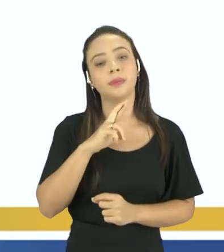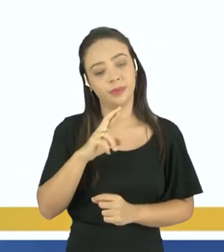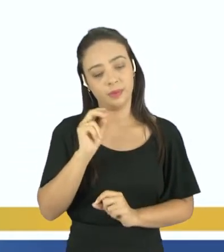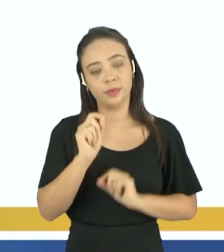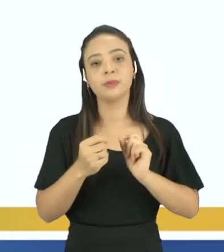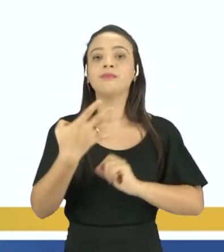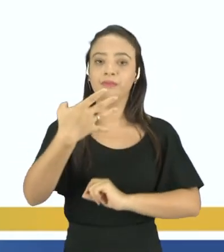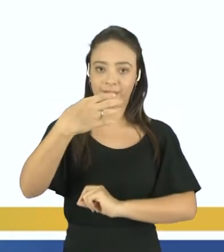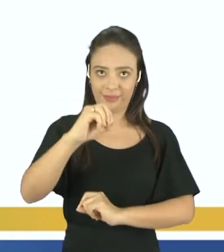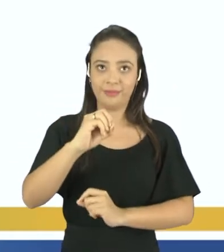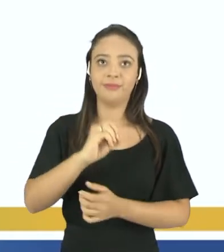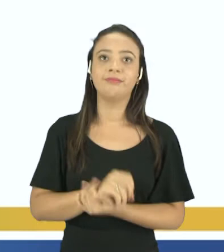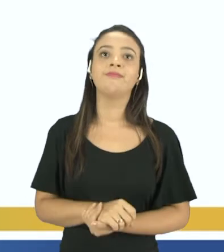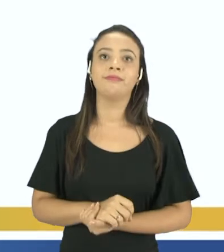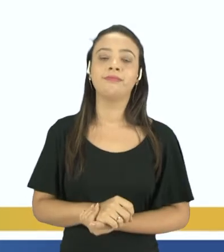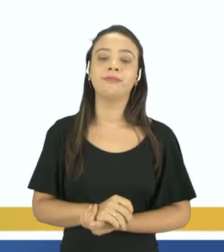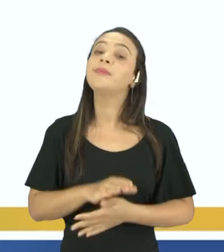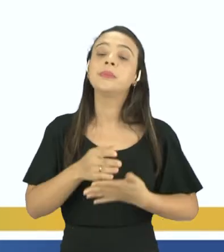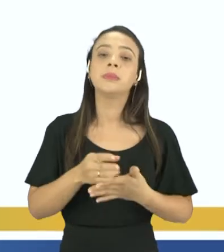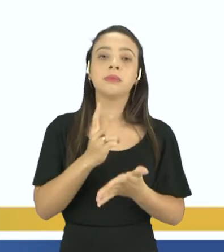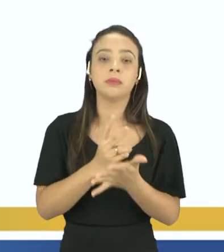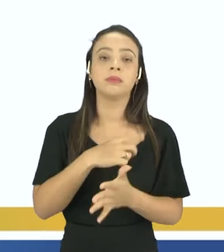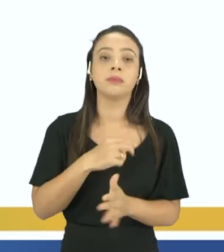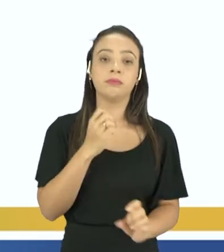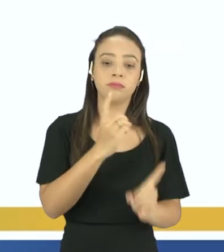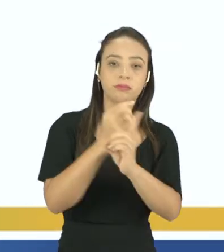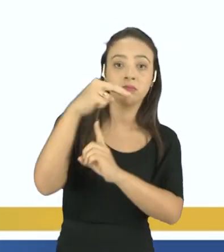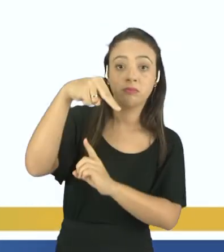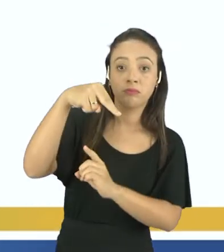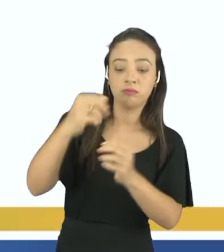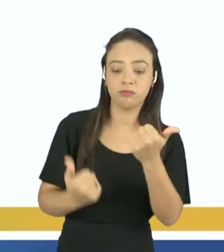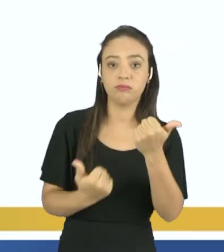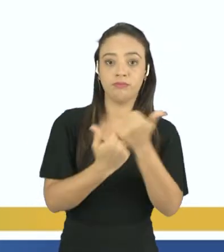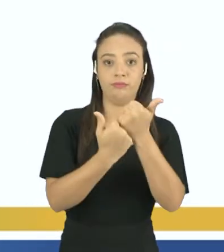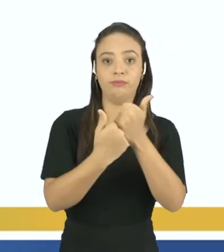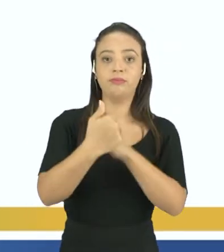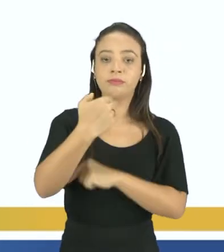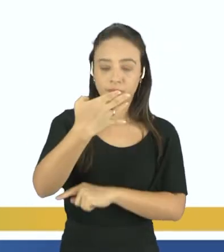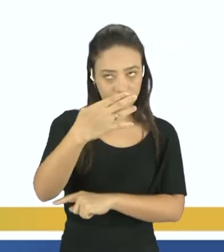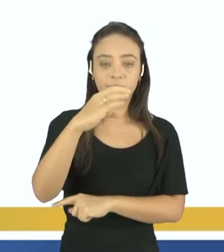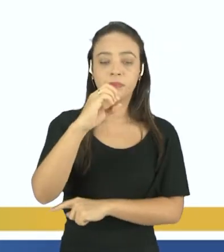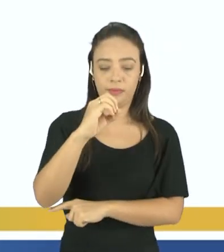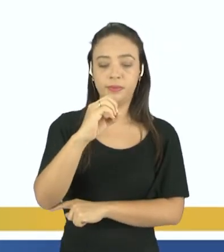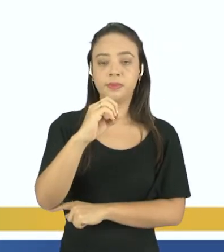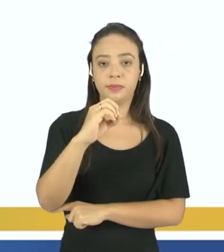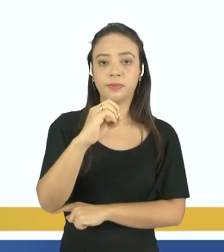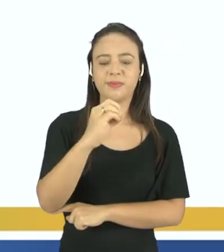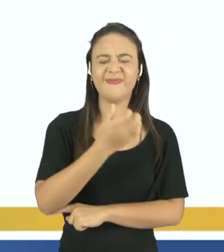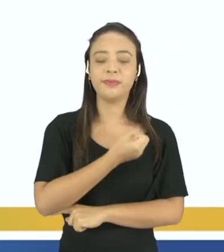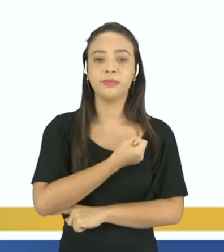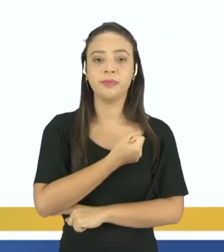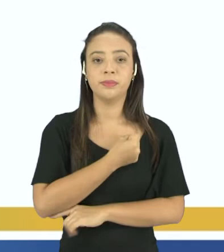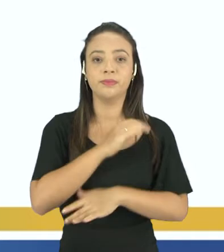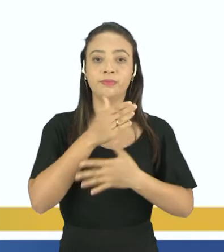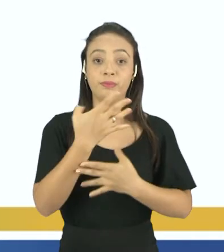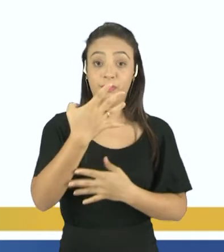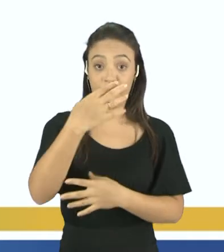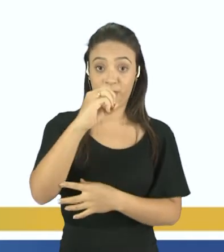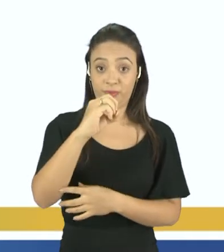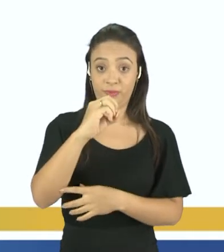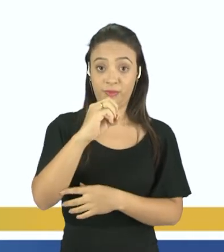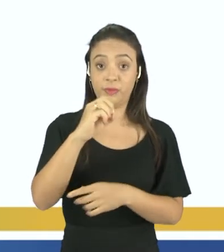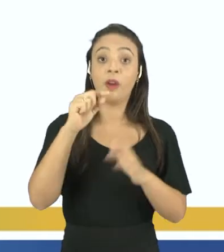40 certo então onde estiver em nós substituiremos pelo número 40 então vai ficar